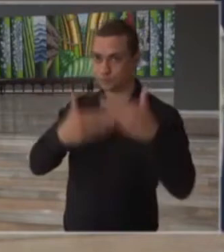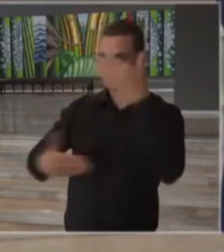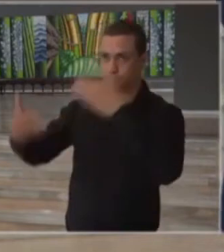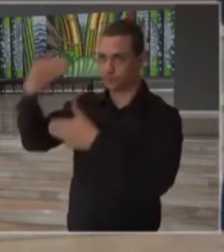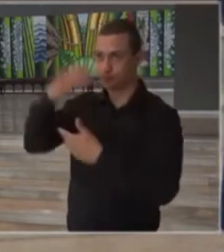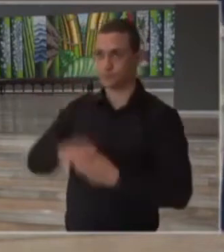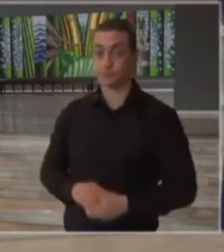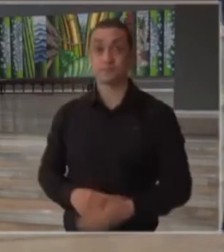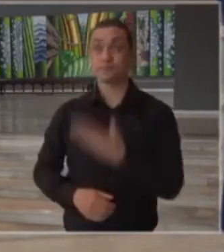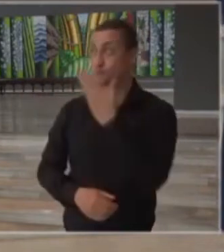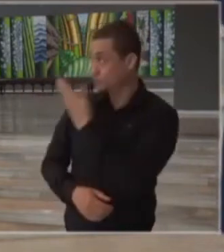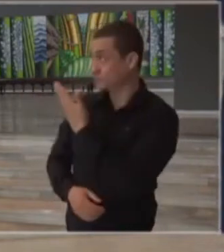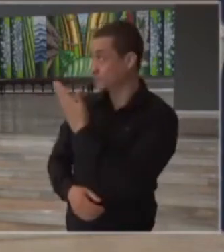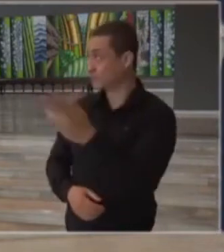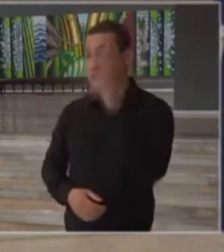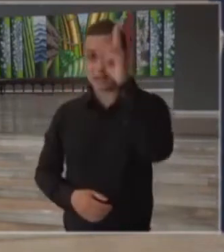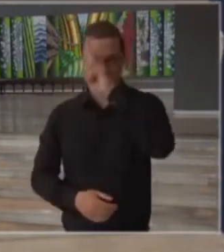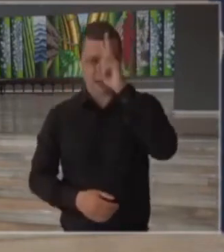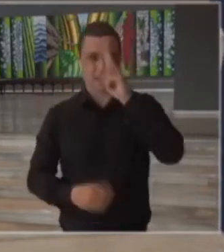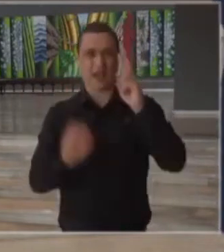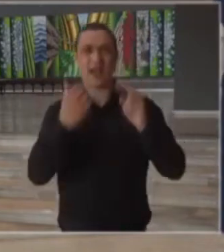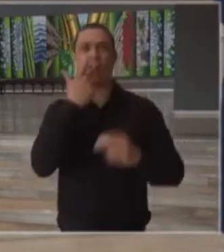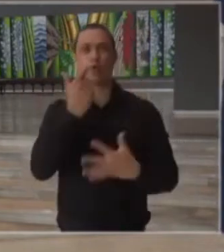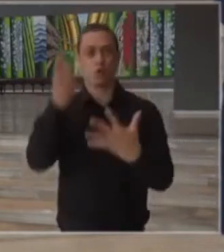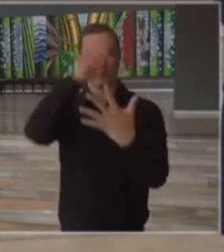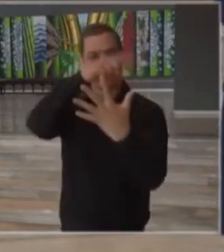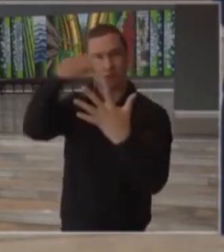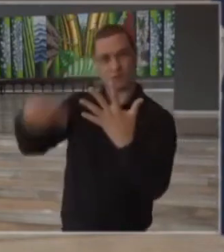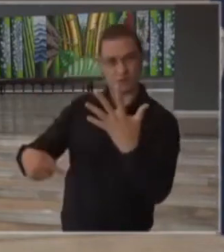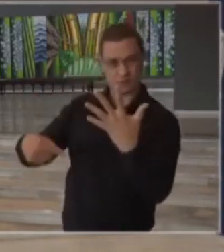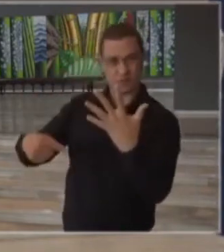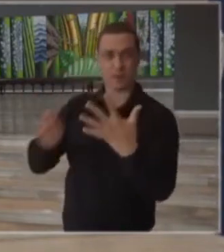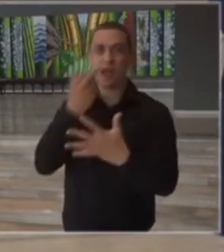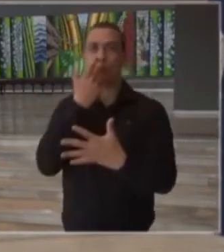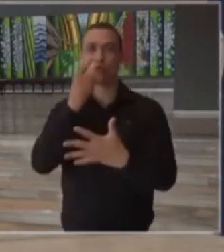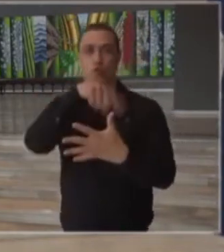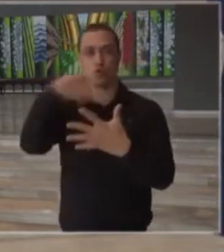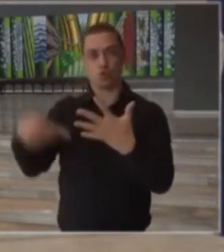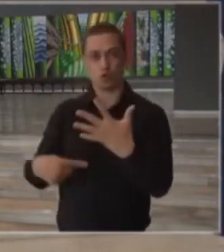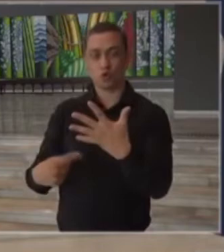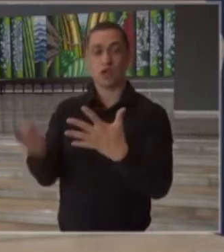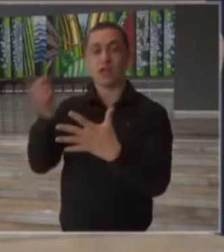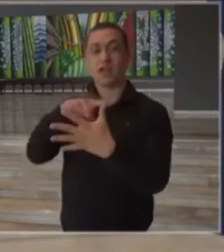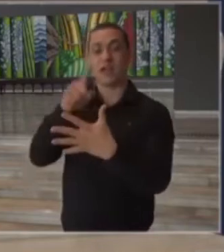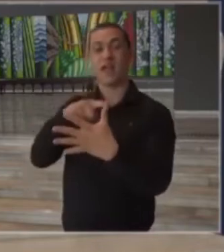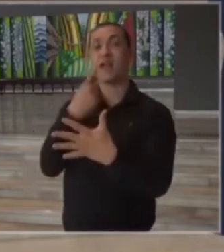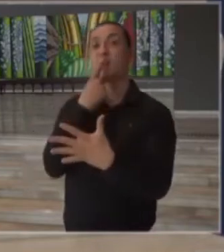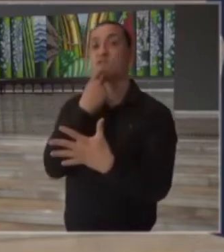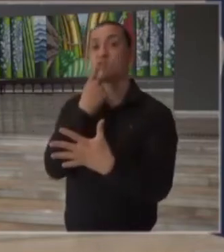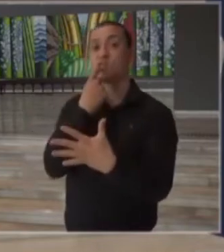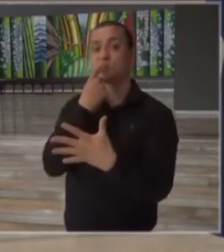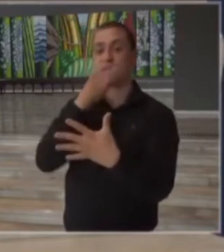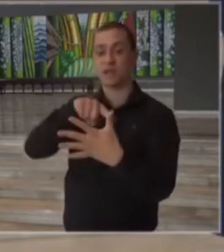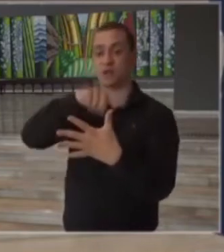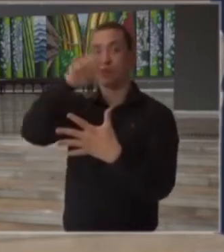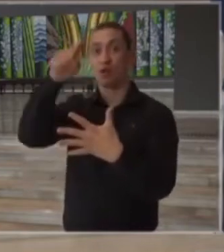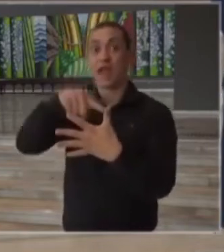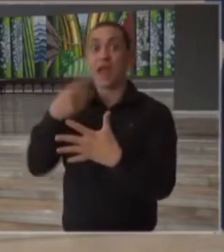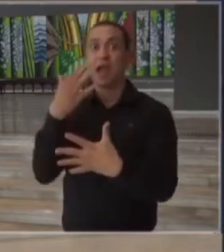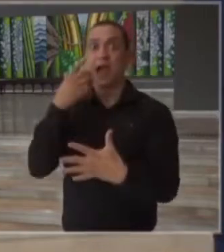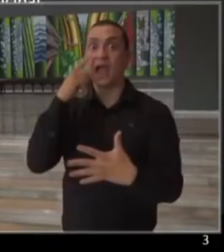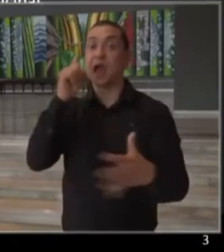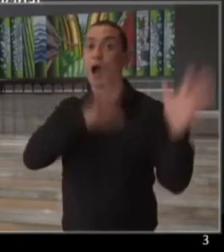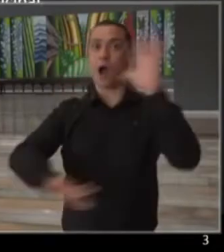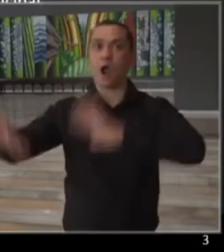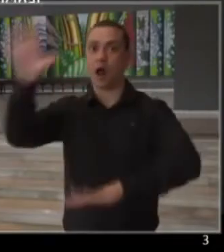Então, só lembrando das fases do Plano São Paulo, a fase vermelha, que é a fase de alerta,